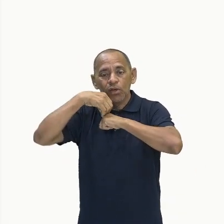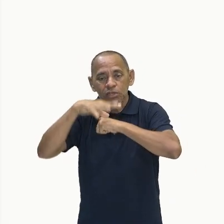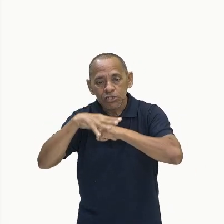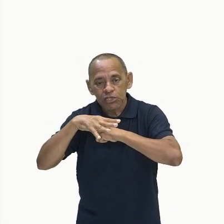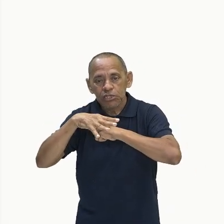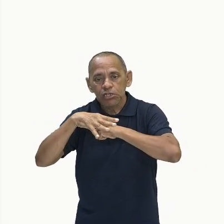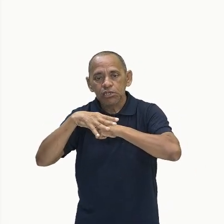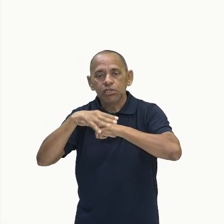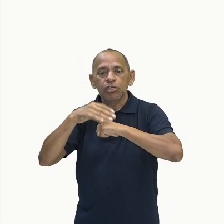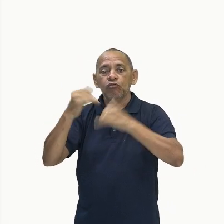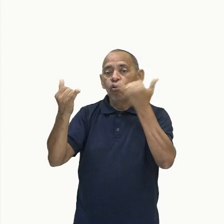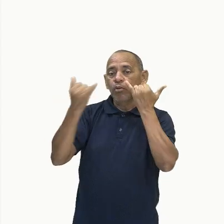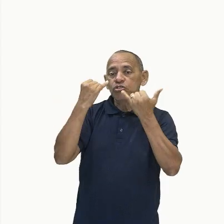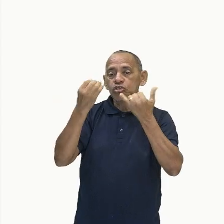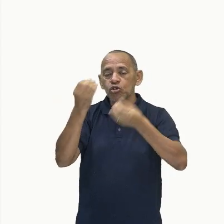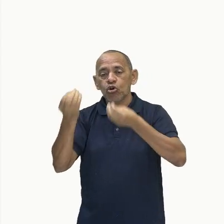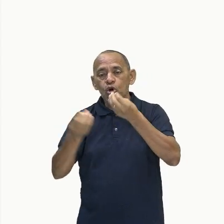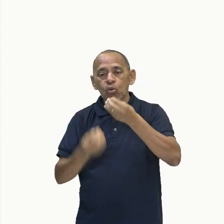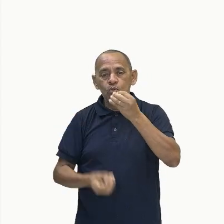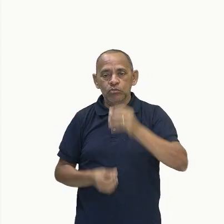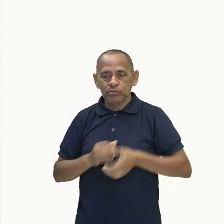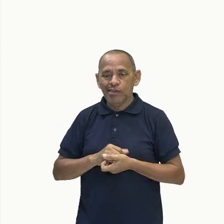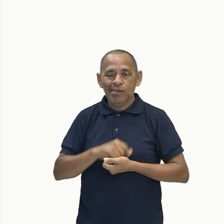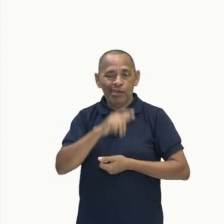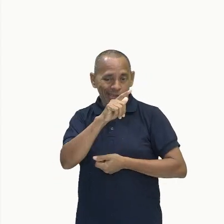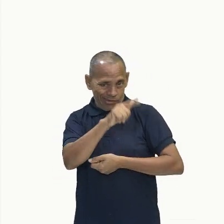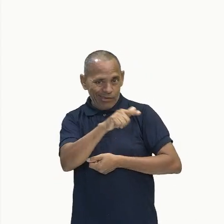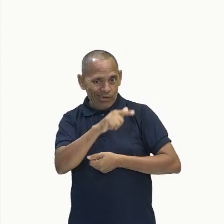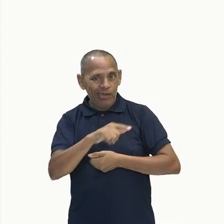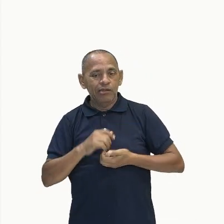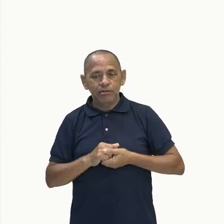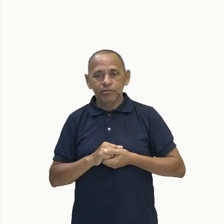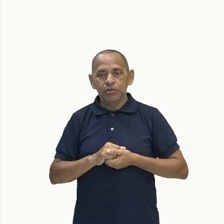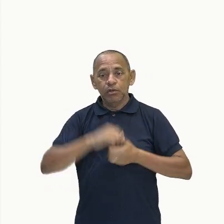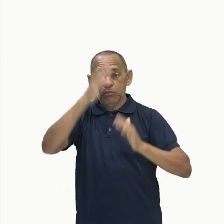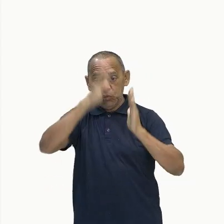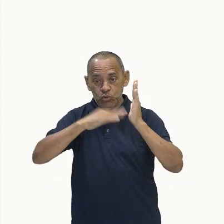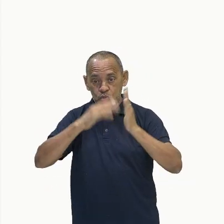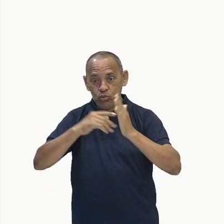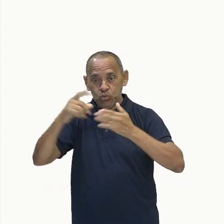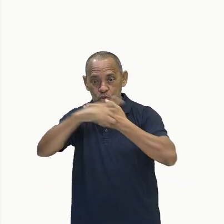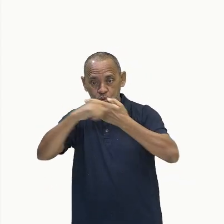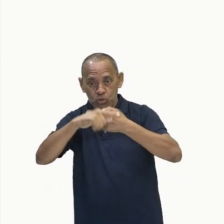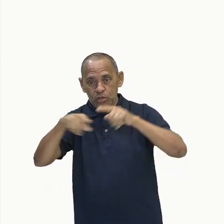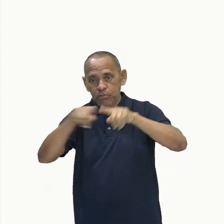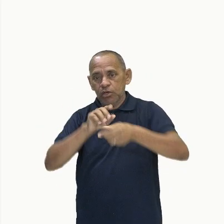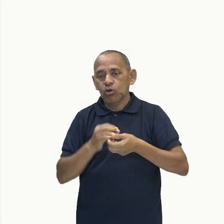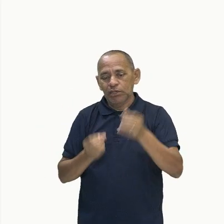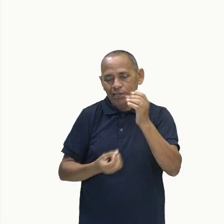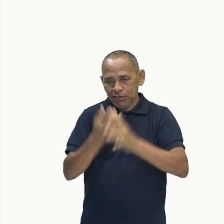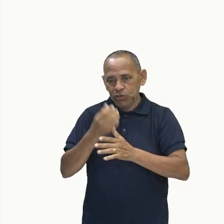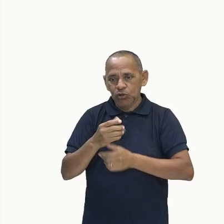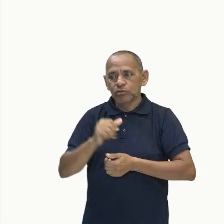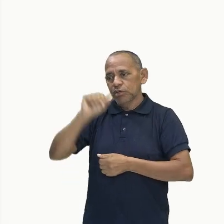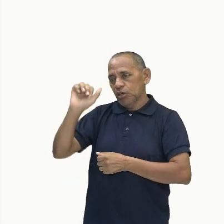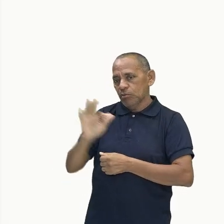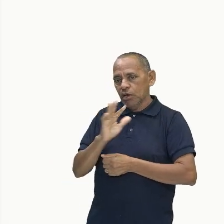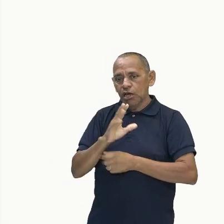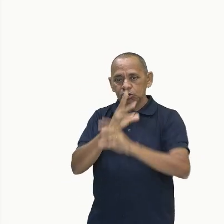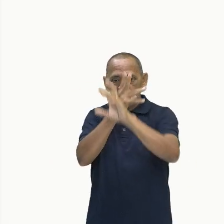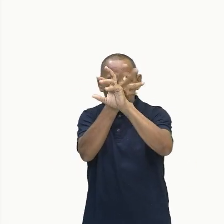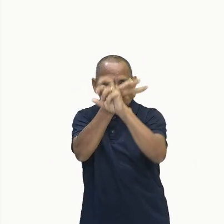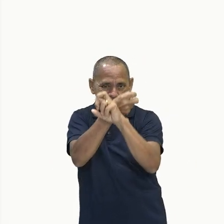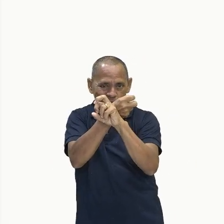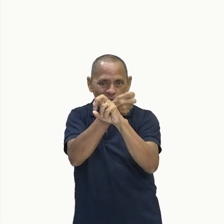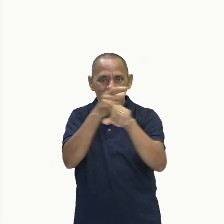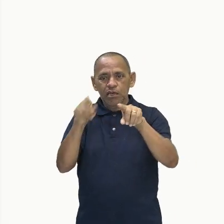a Tarsila, quando ela criou essa imagem chamada Abapuru? Aí nós temos o cacto. O que nós podemos falar sobre esse